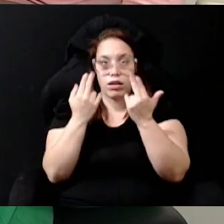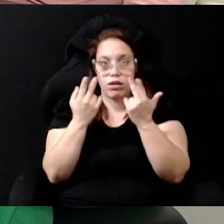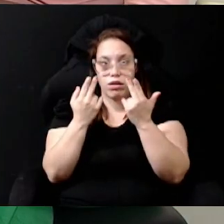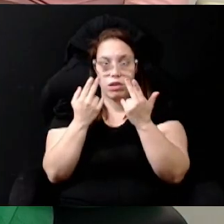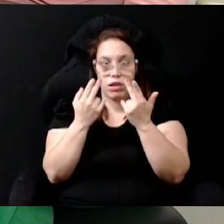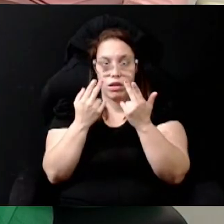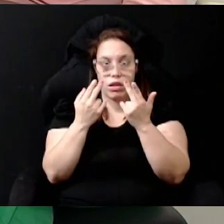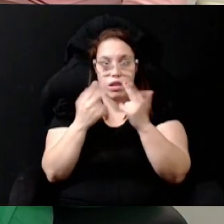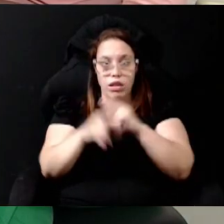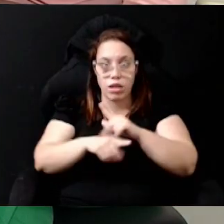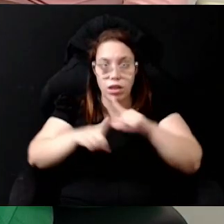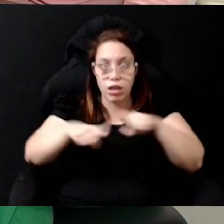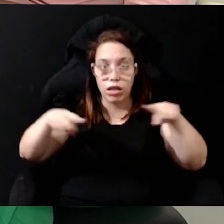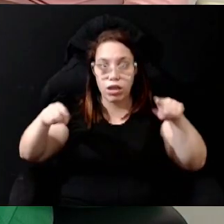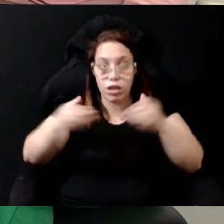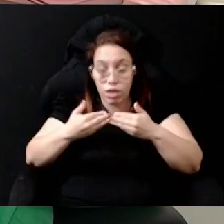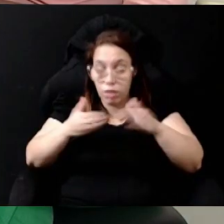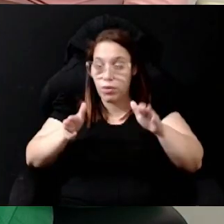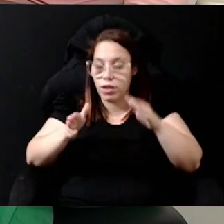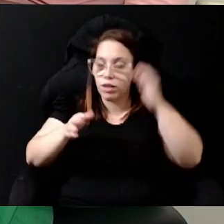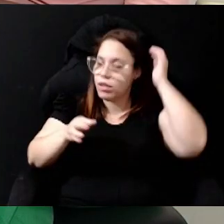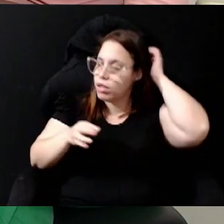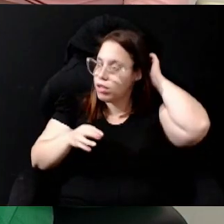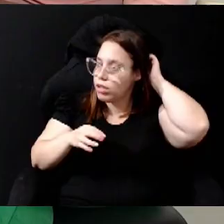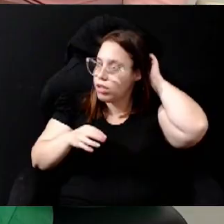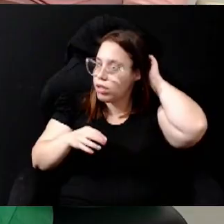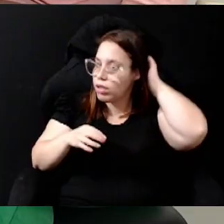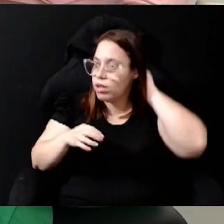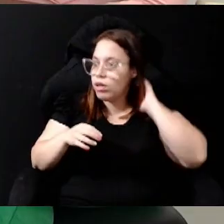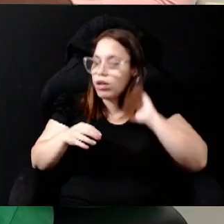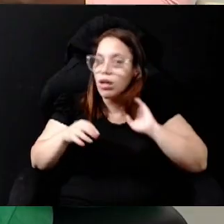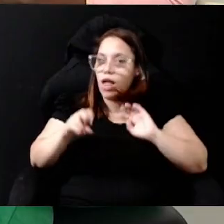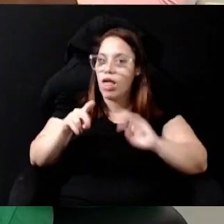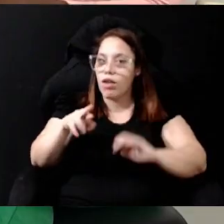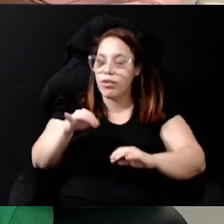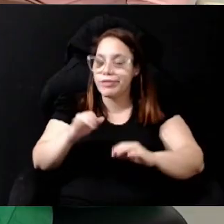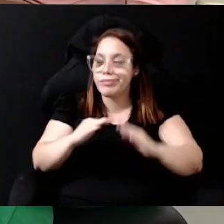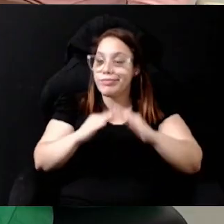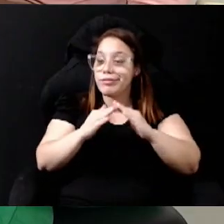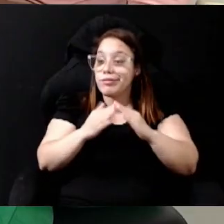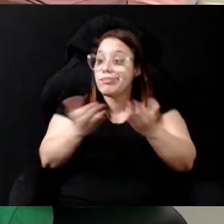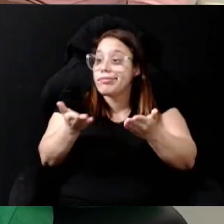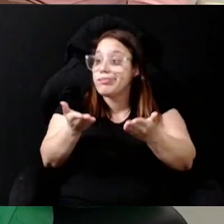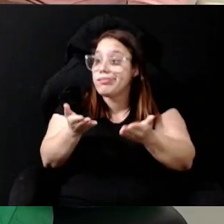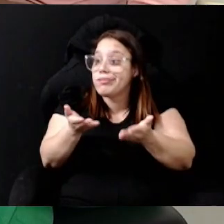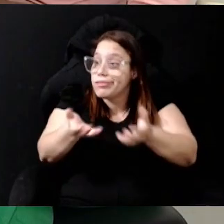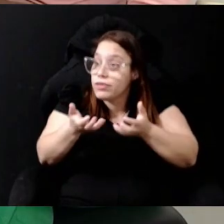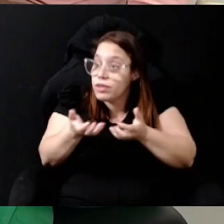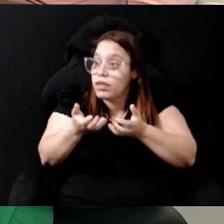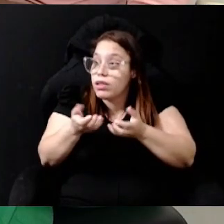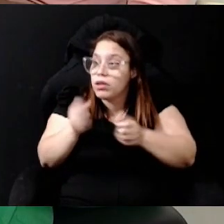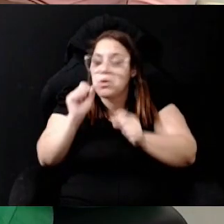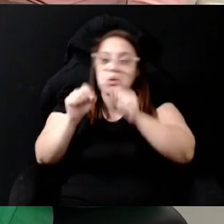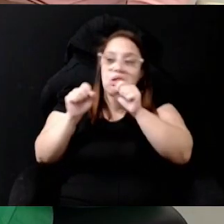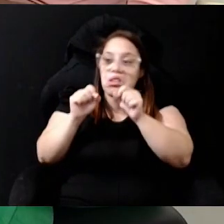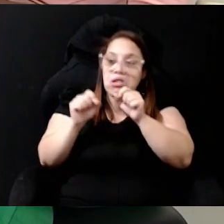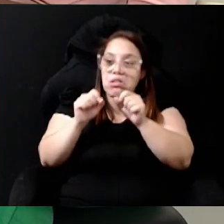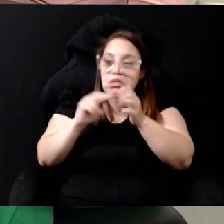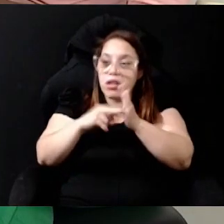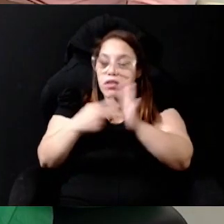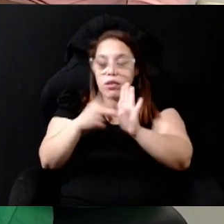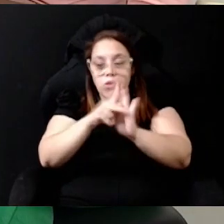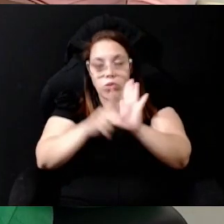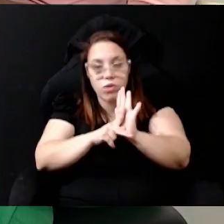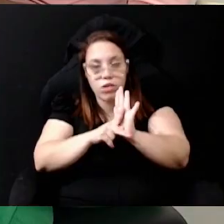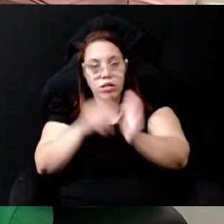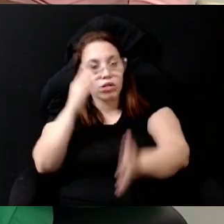igualdade na diversidade. Como eu falei na abertura e tudo mais, para a galera que está em casa, não é, entender direitinho